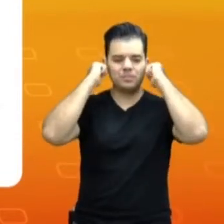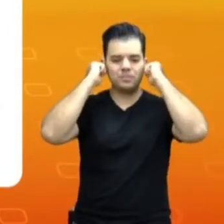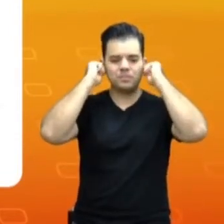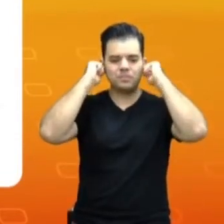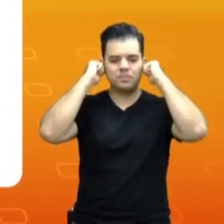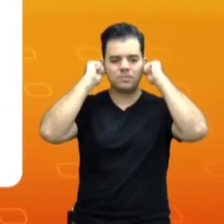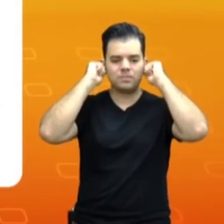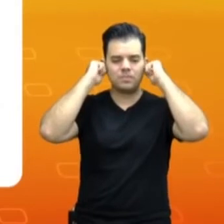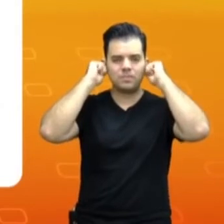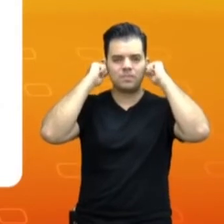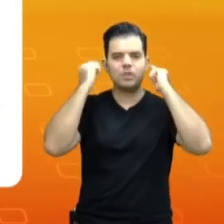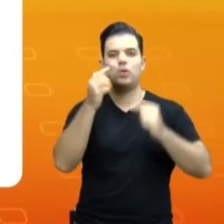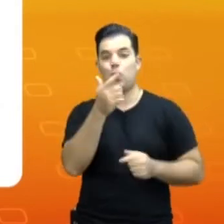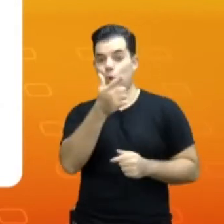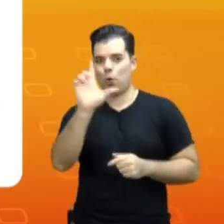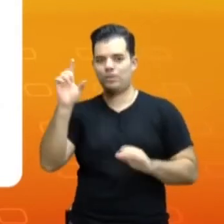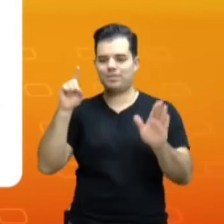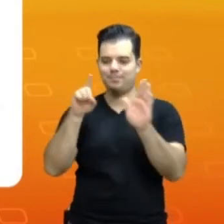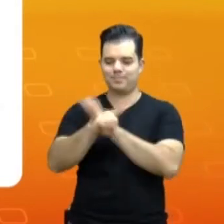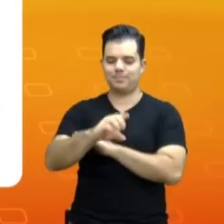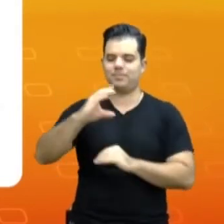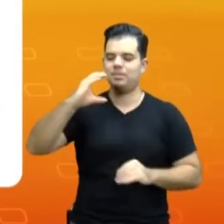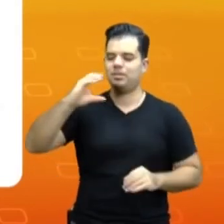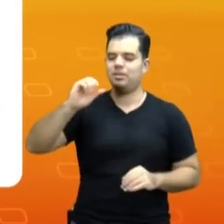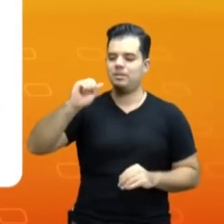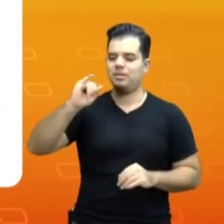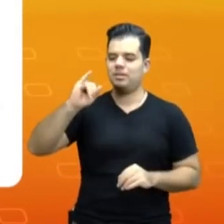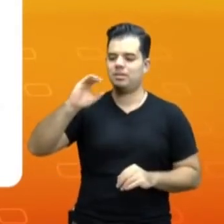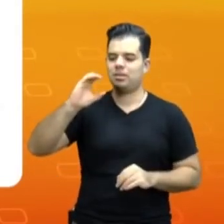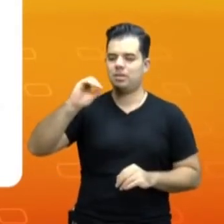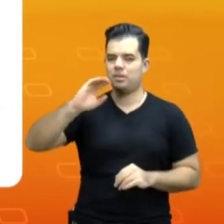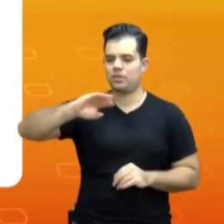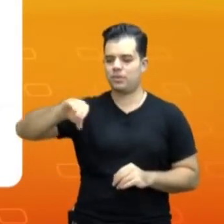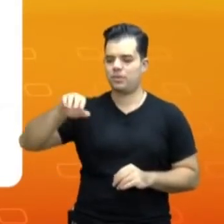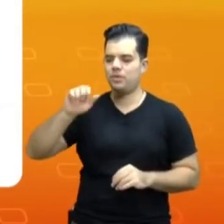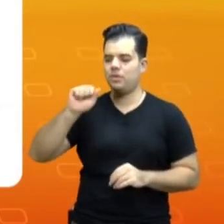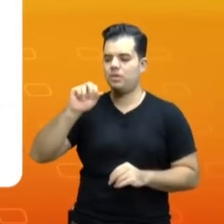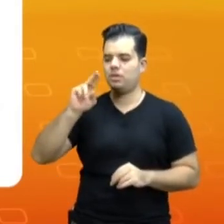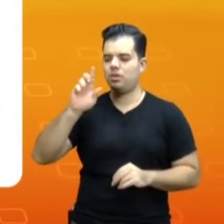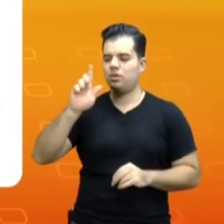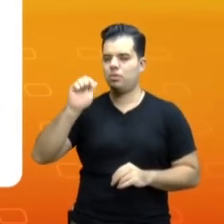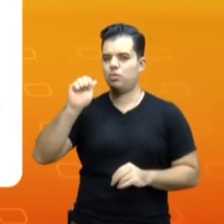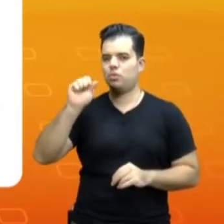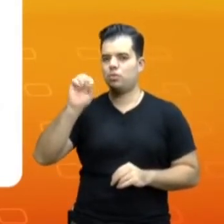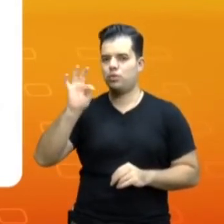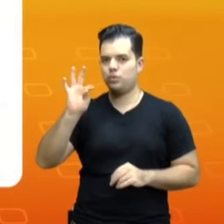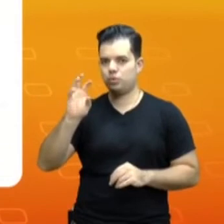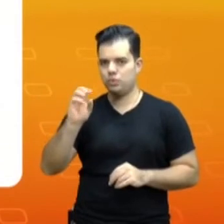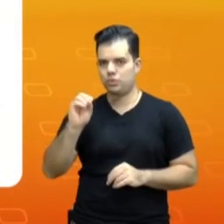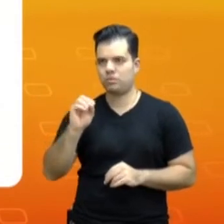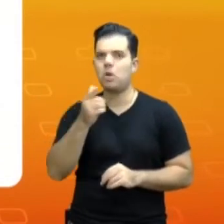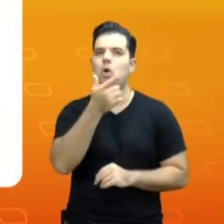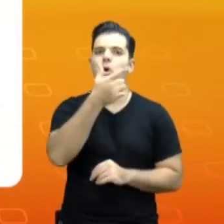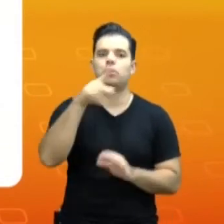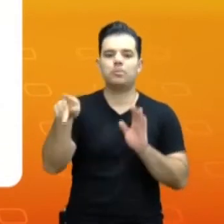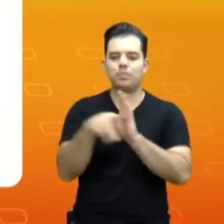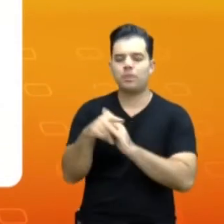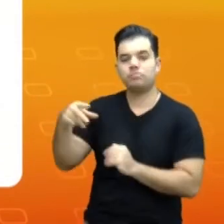Outra mais aqui do Caio Augusto. Ele pergunta com relação à audiência nos canais fechados, como Band Esportes, Sport TV,